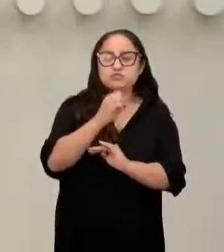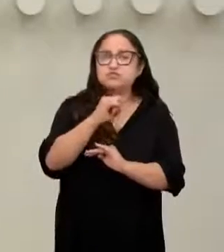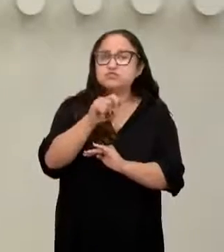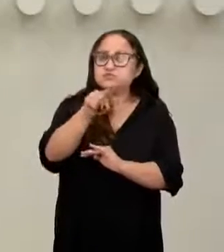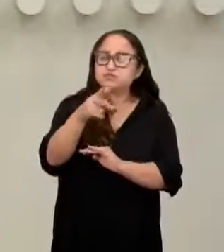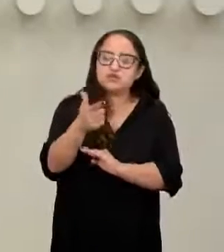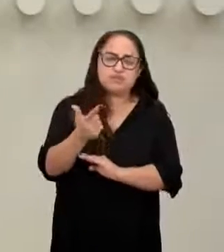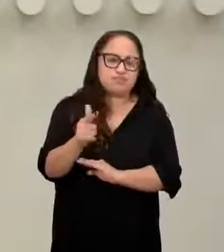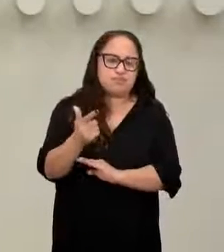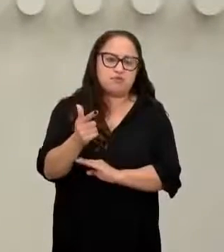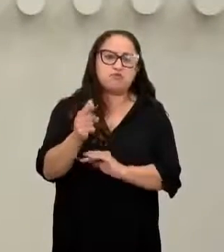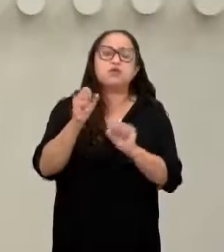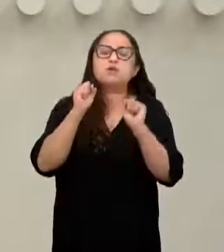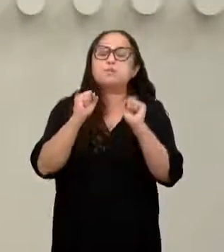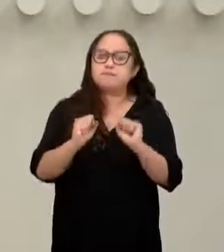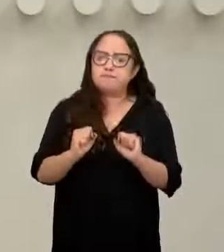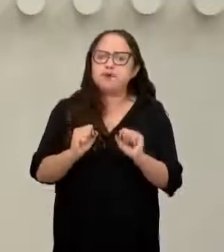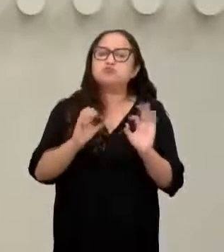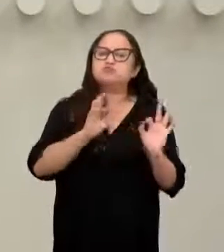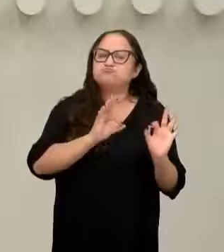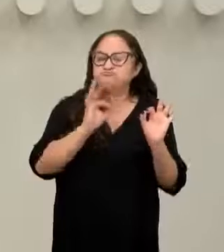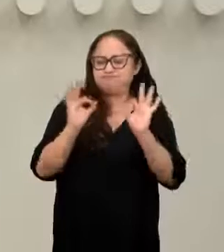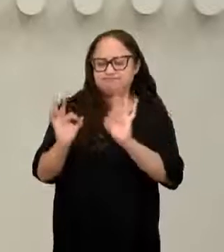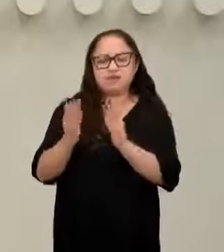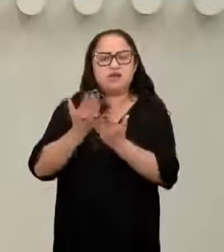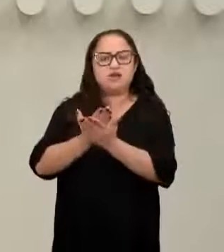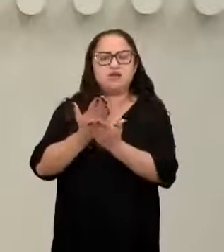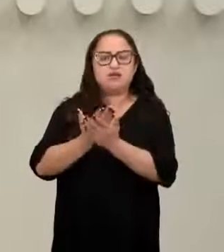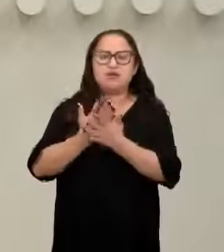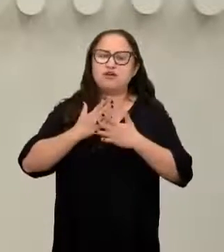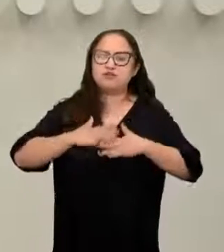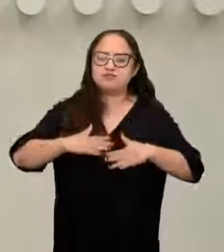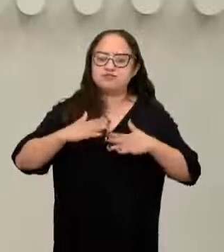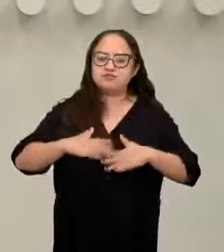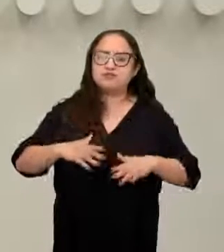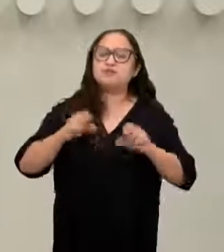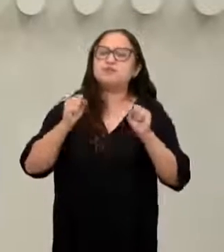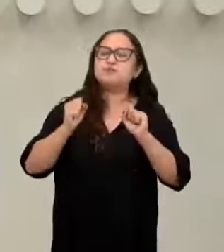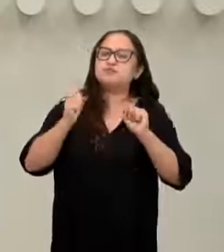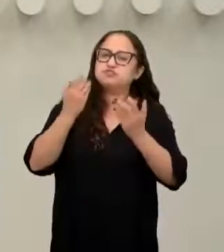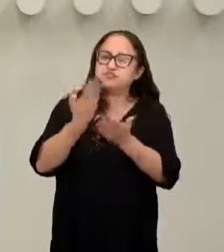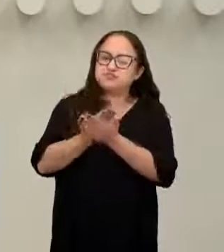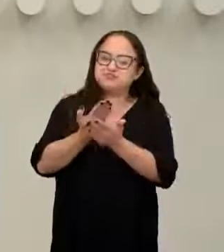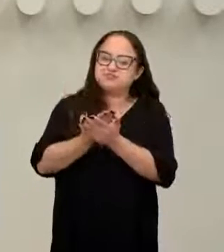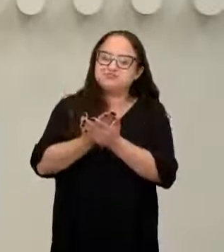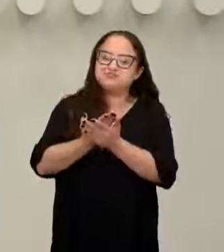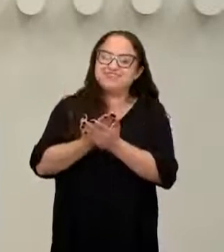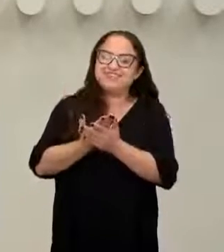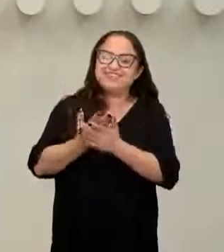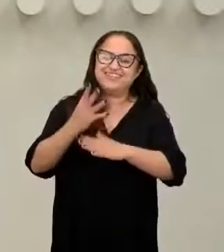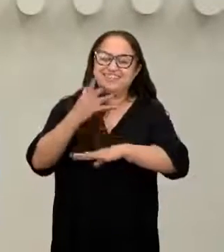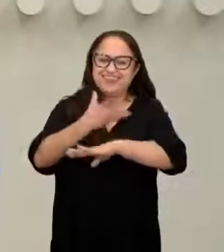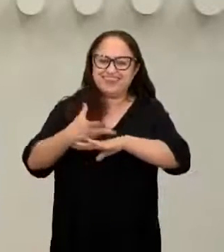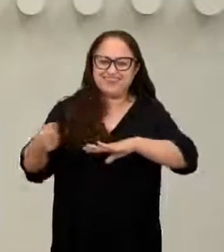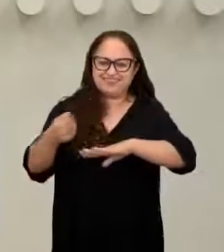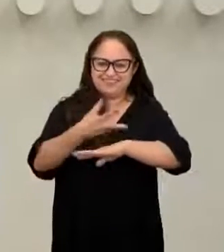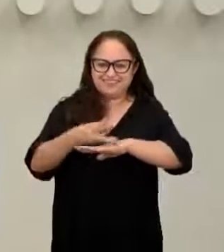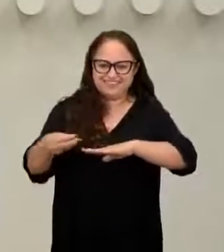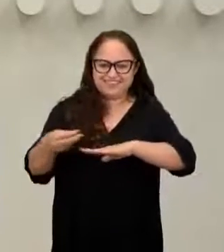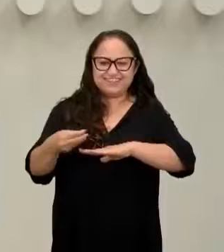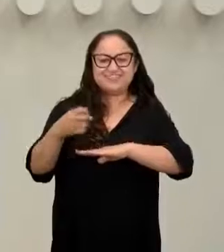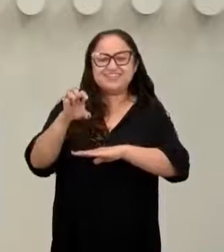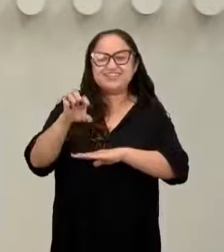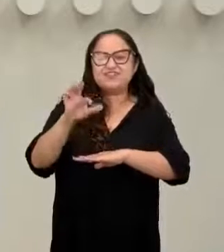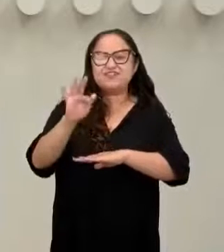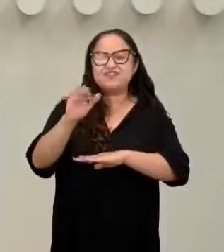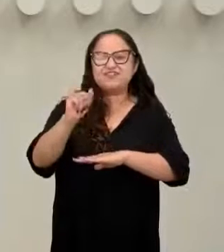mãos, você consegue acompanhar a aula tranquilamente, tá? Mas você pode conseguir o caderno baixando ele no site da EFAP. EFAP tá